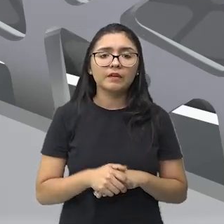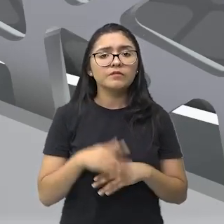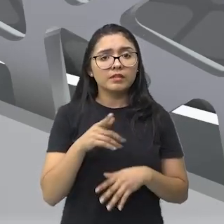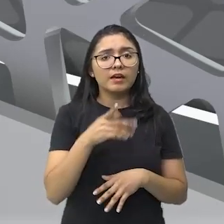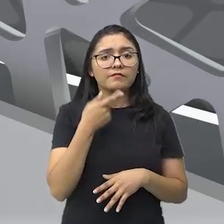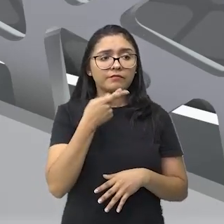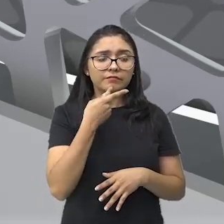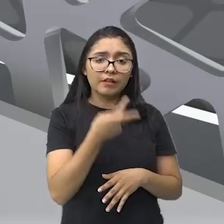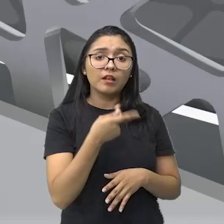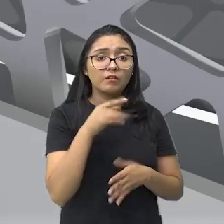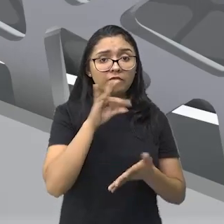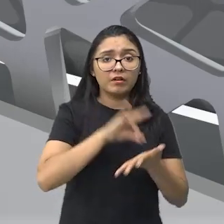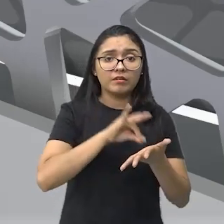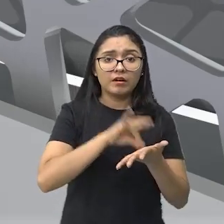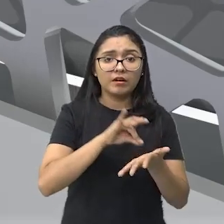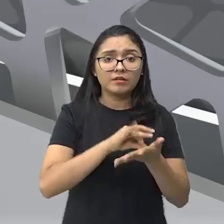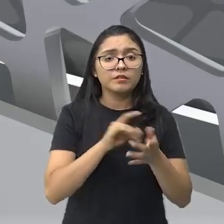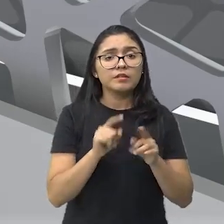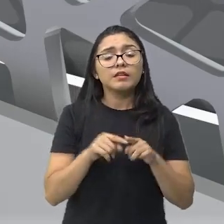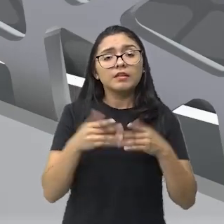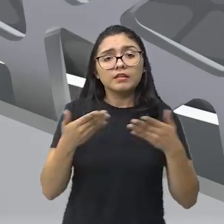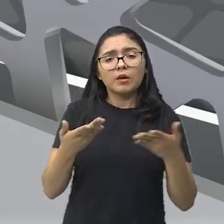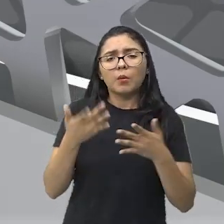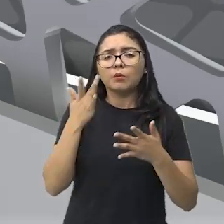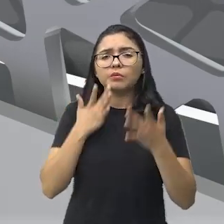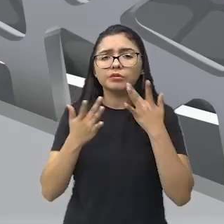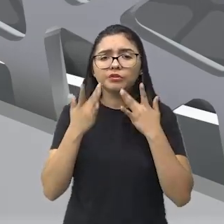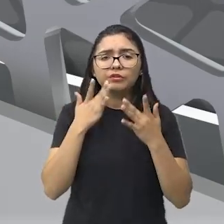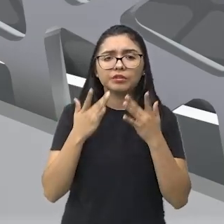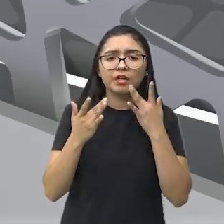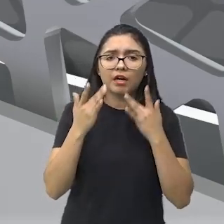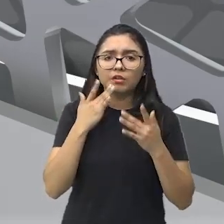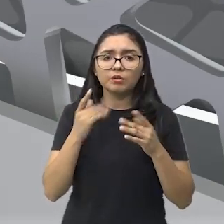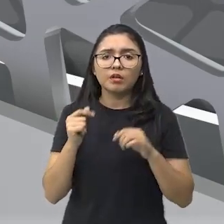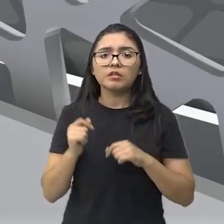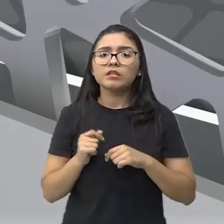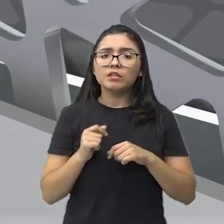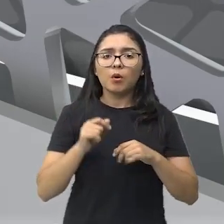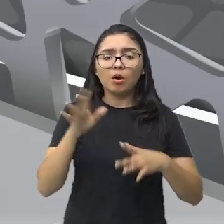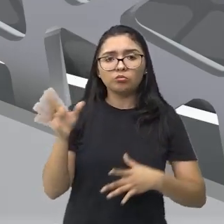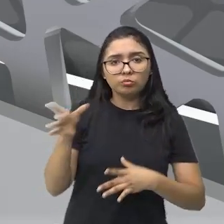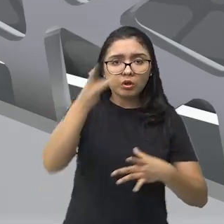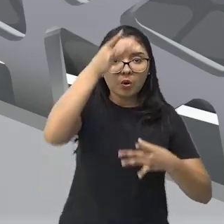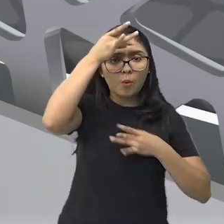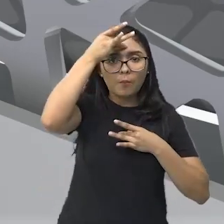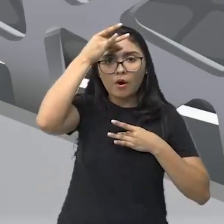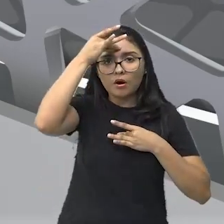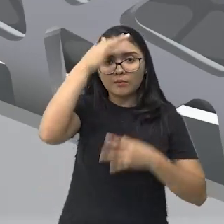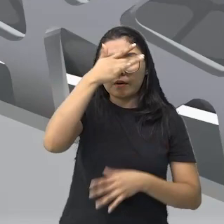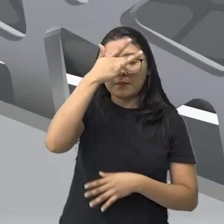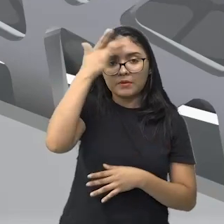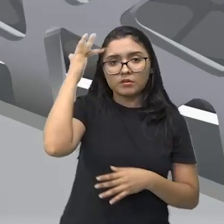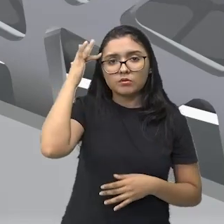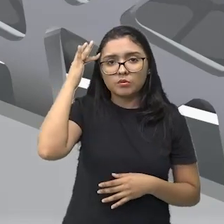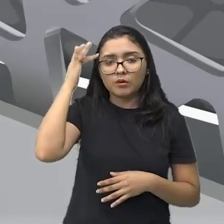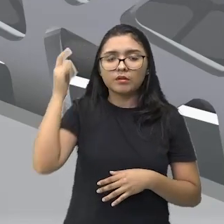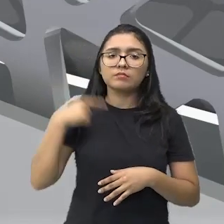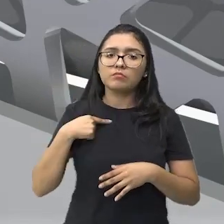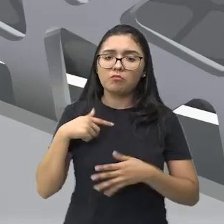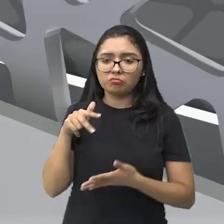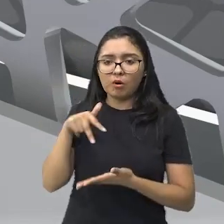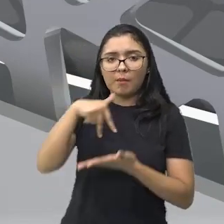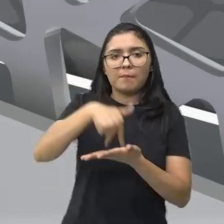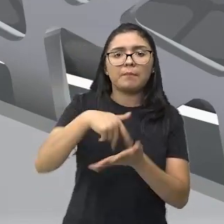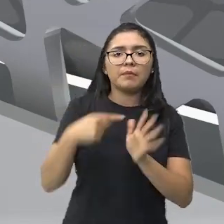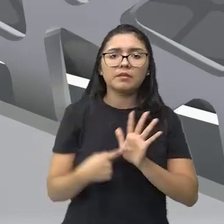está falando a verdade. E o teatro é justamente isso, é quando eu encarno um personagem e convenço o meu